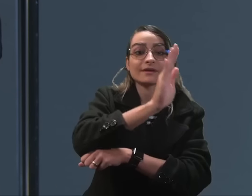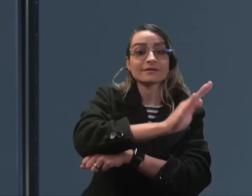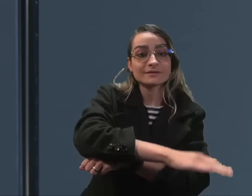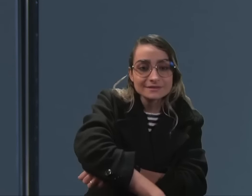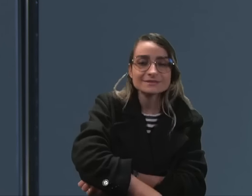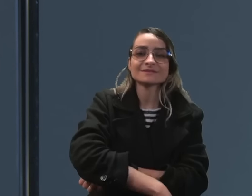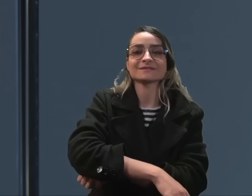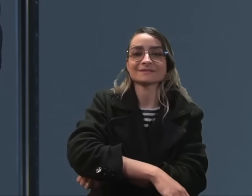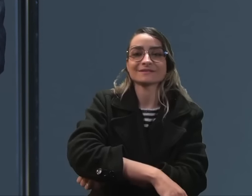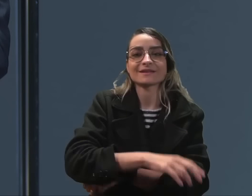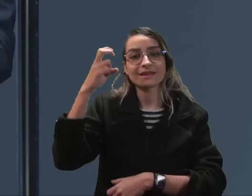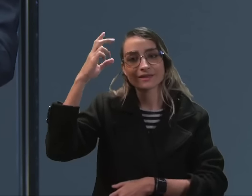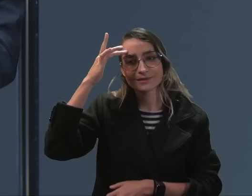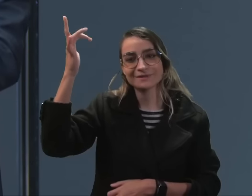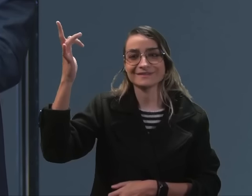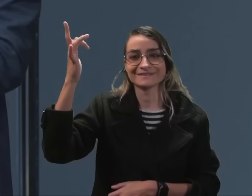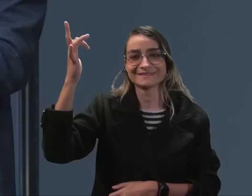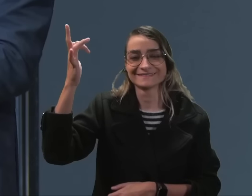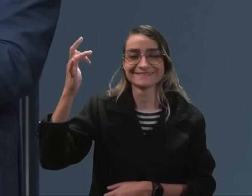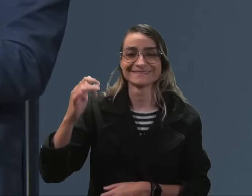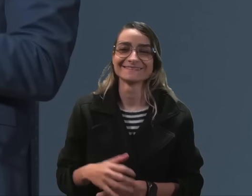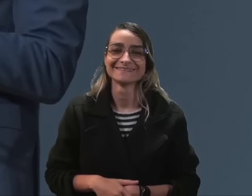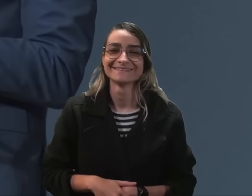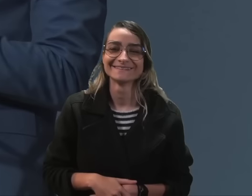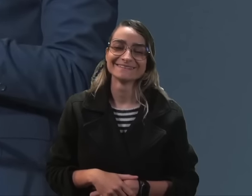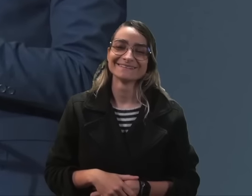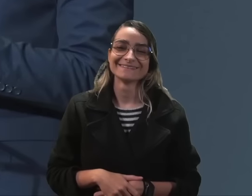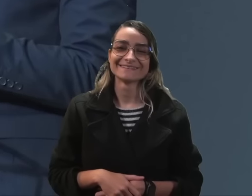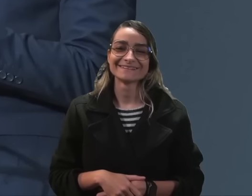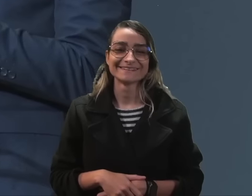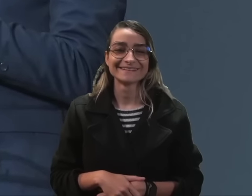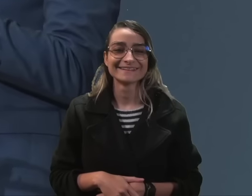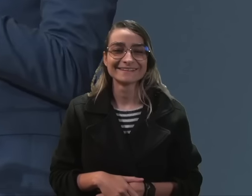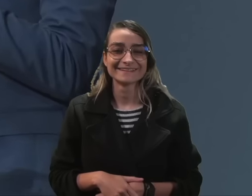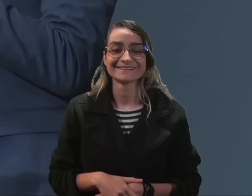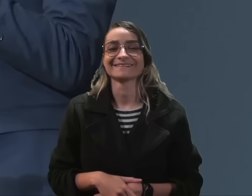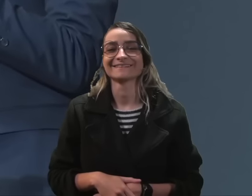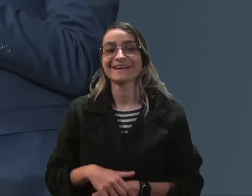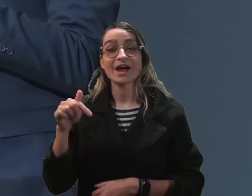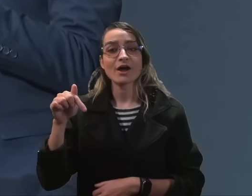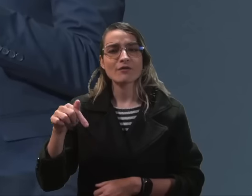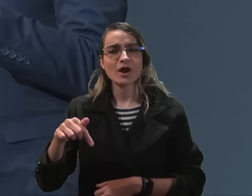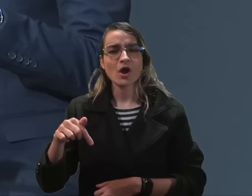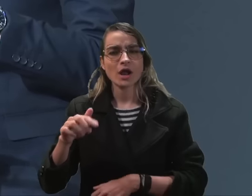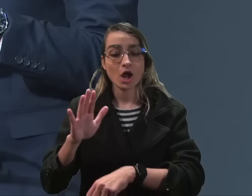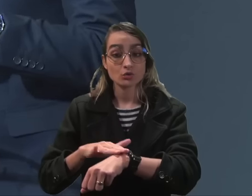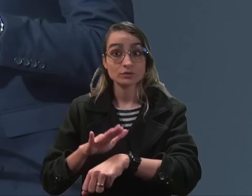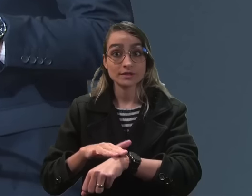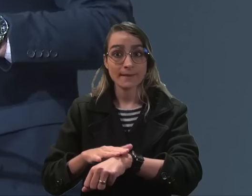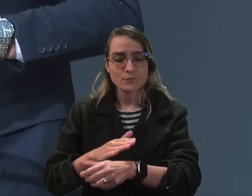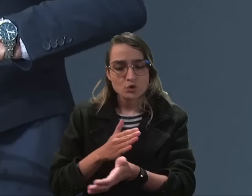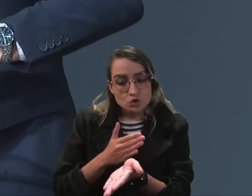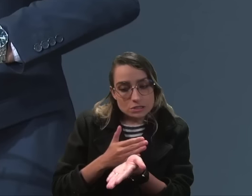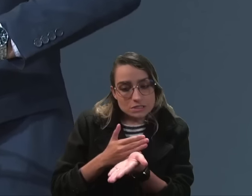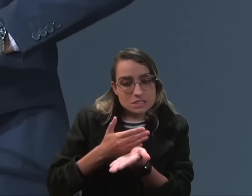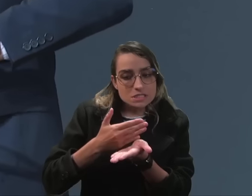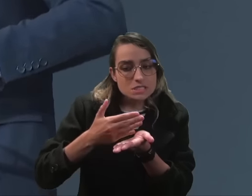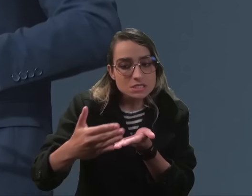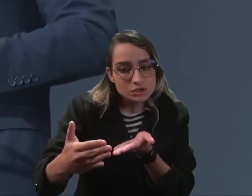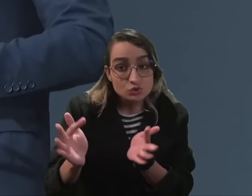querida igreja foi neste tempo do início do tempo do fim que Deus